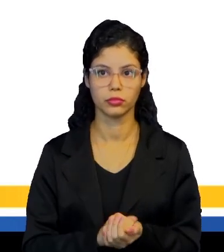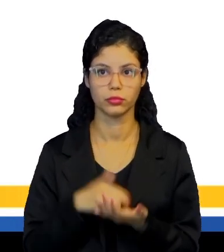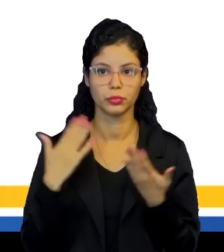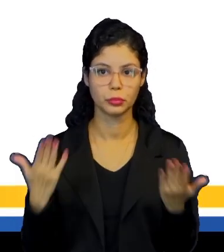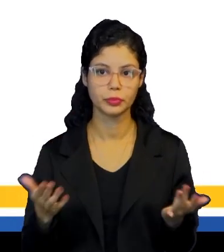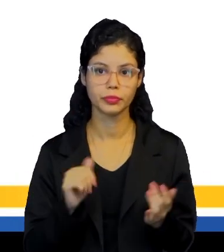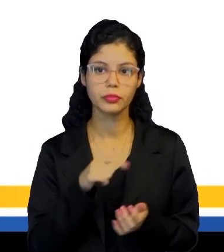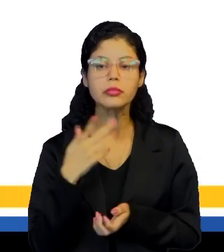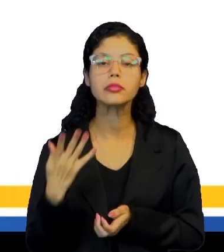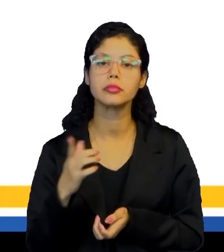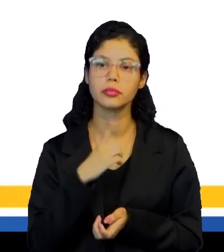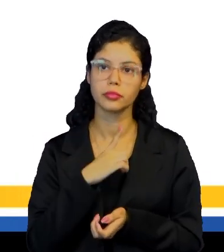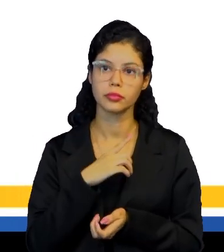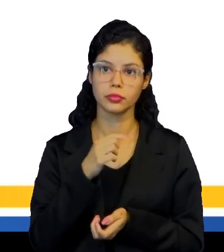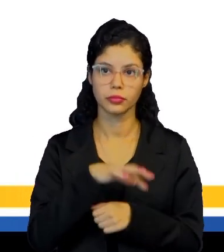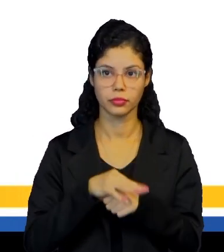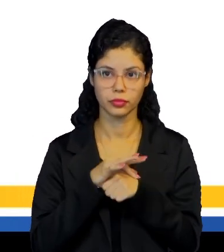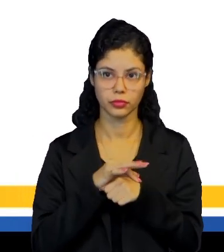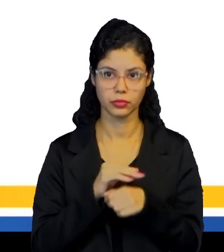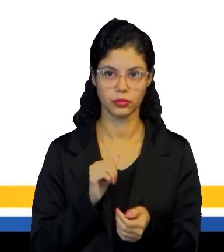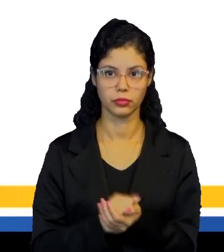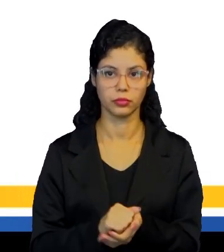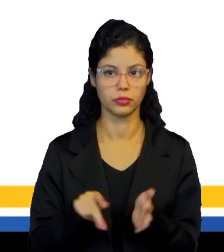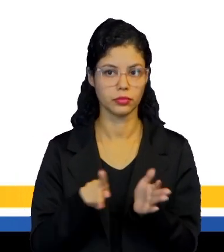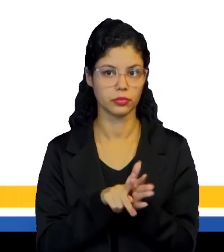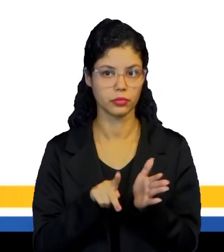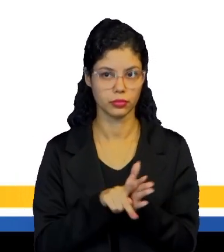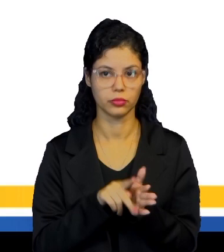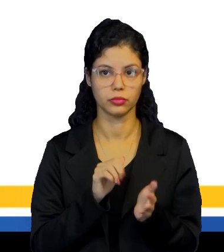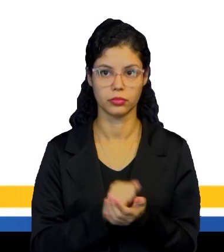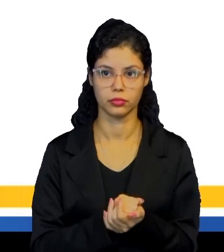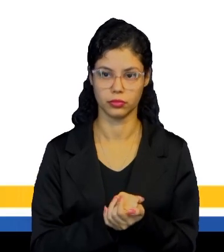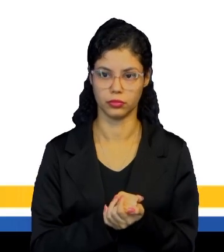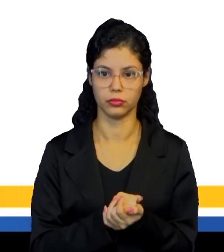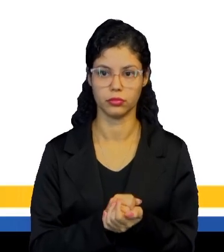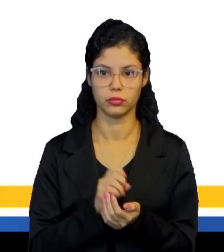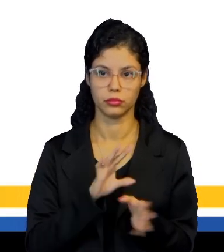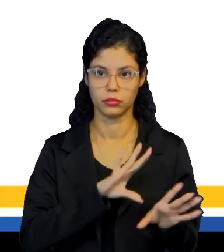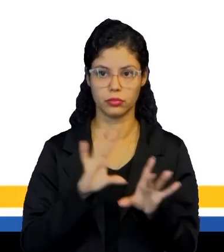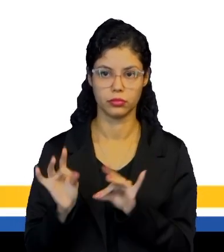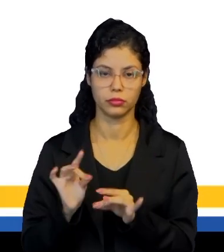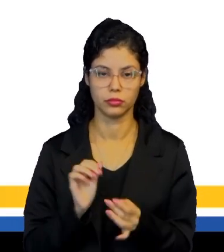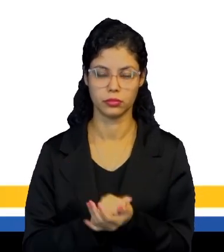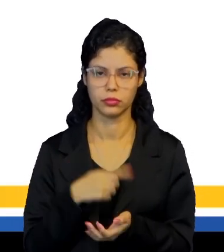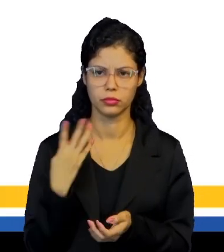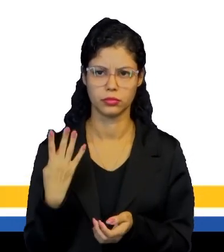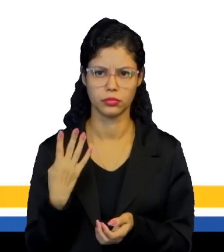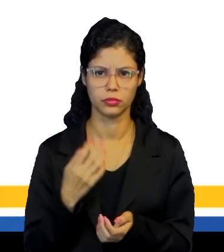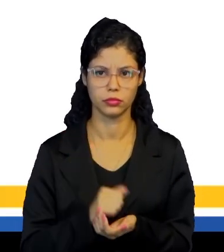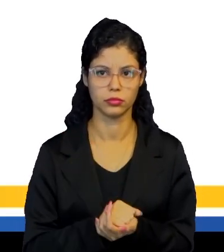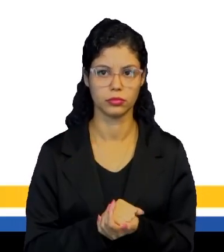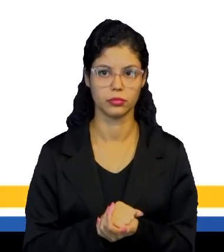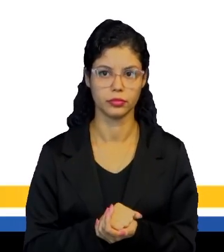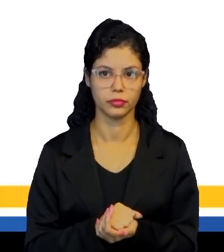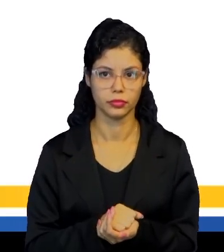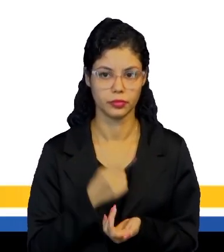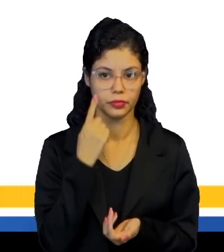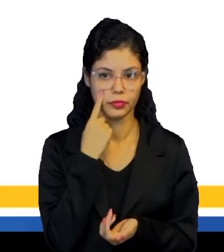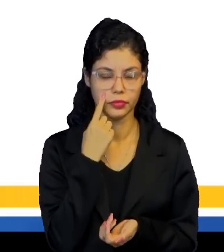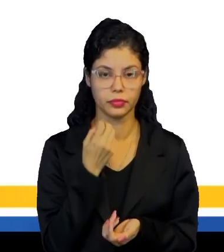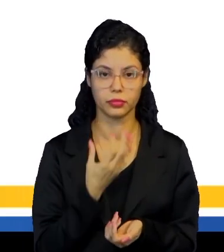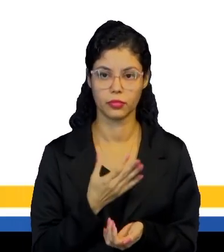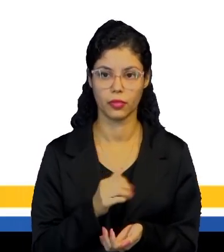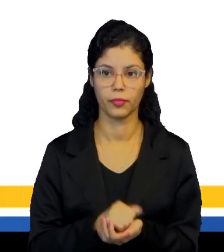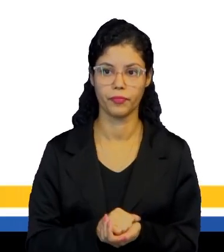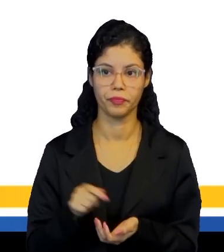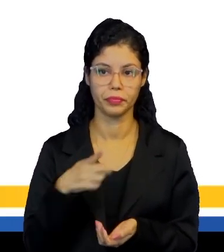então a quantidade de carne que esse cliente vai levar é de quanto Então olhe bem